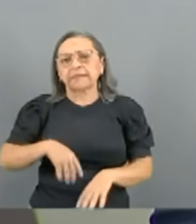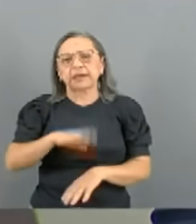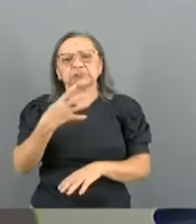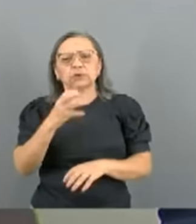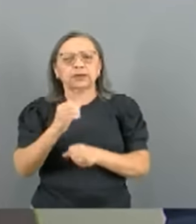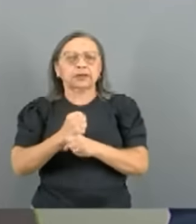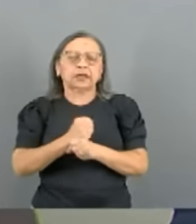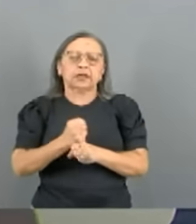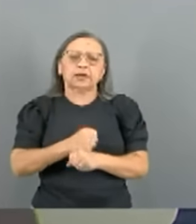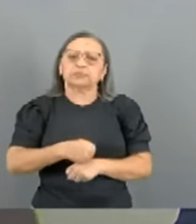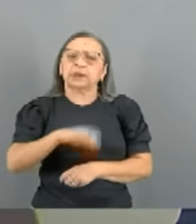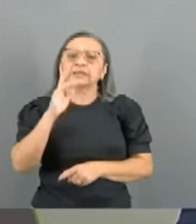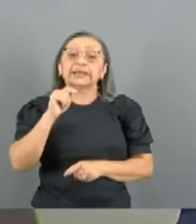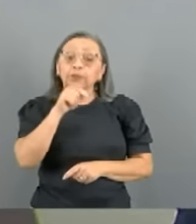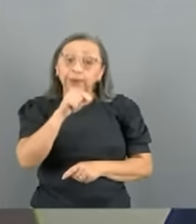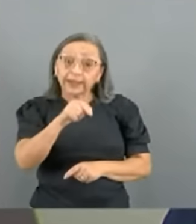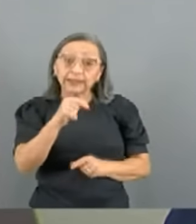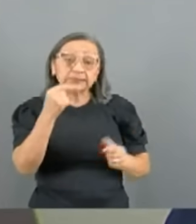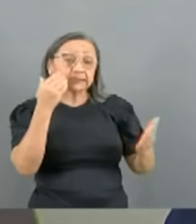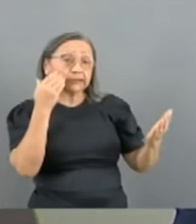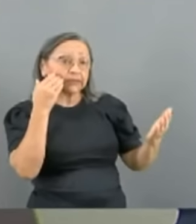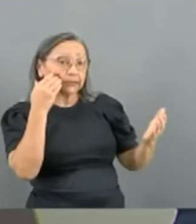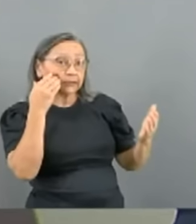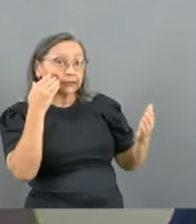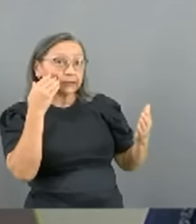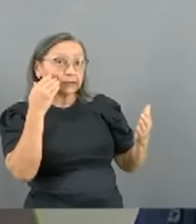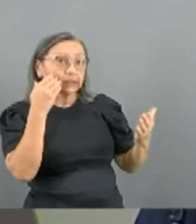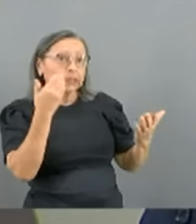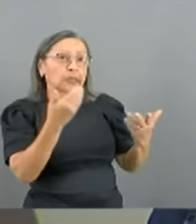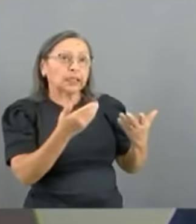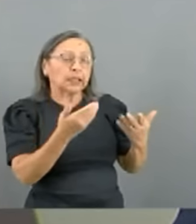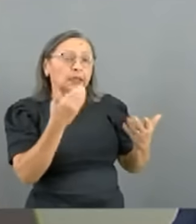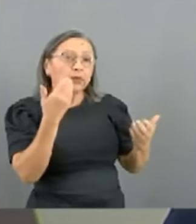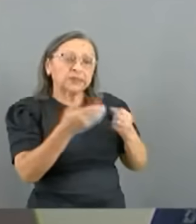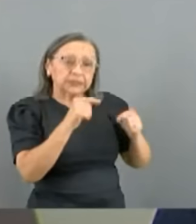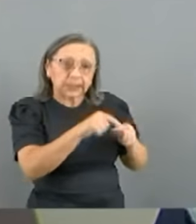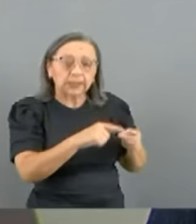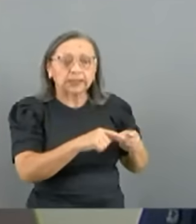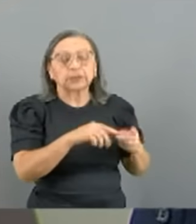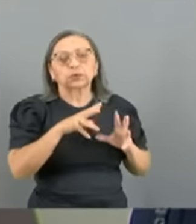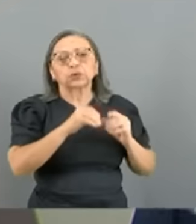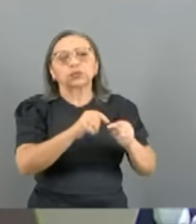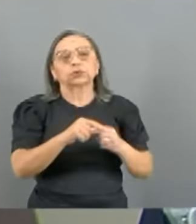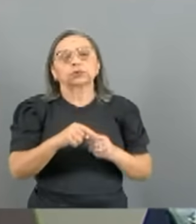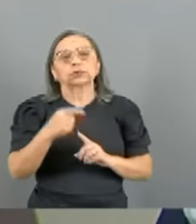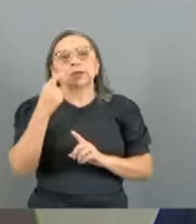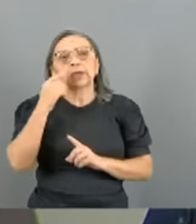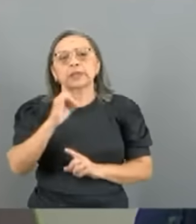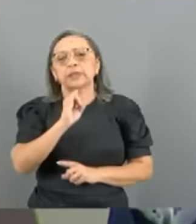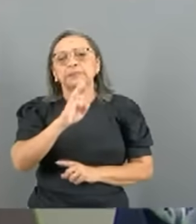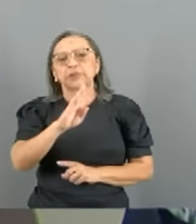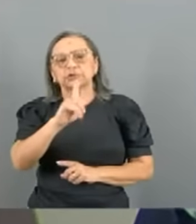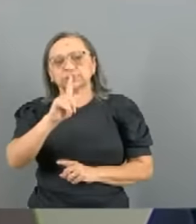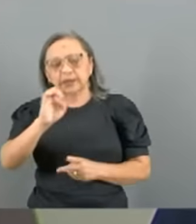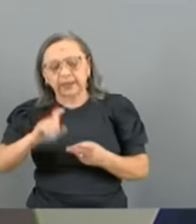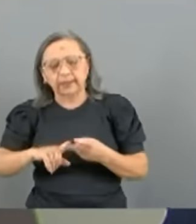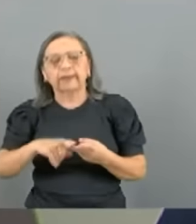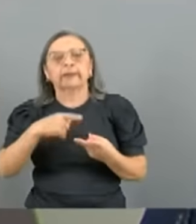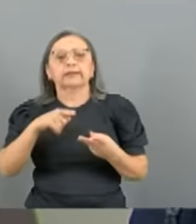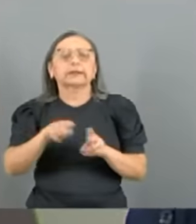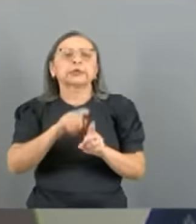é baseado nele, que a academia, o IBGE, o IPEA e o próprio governo e a